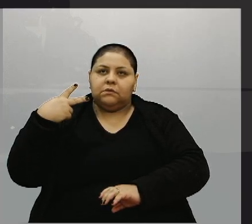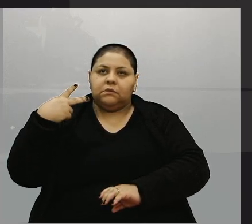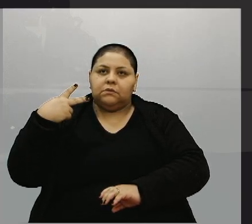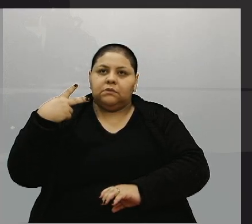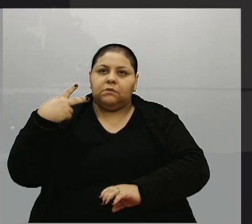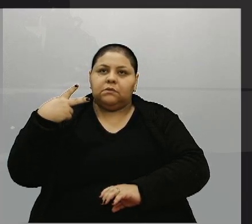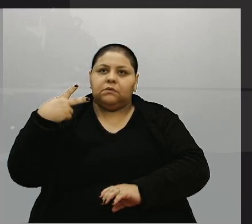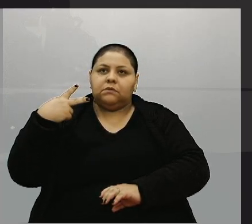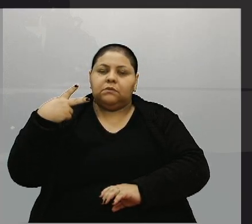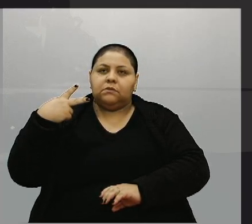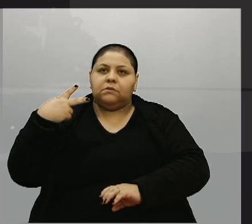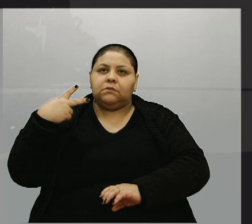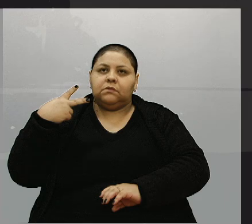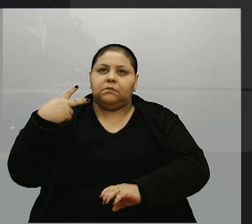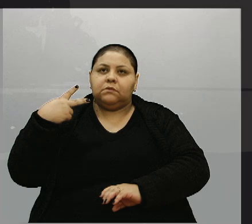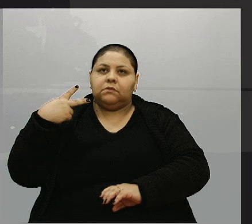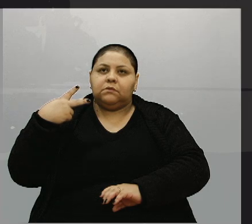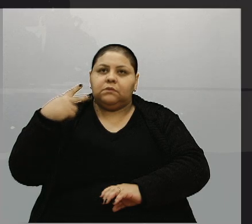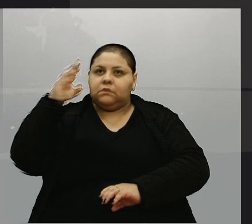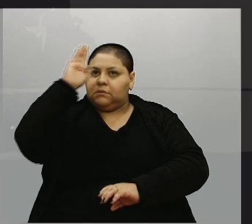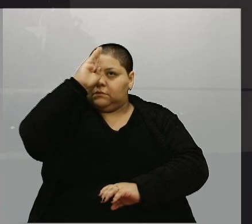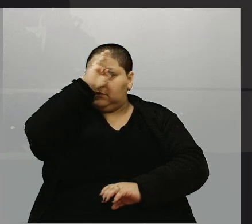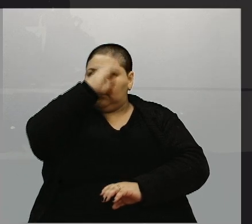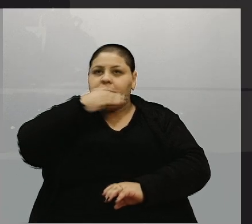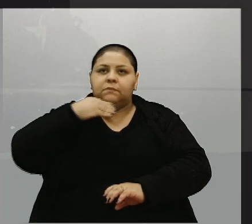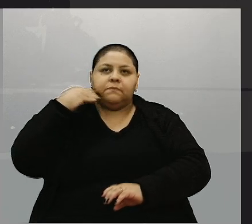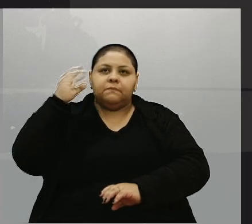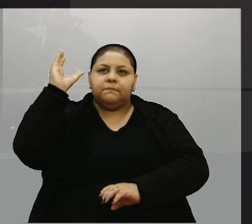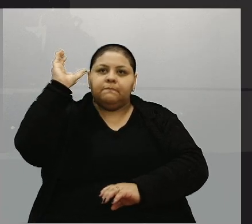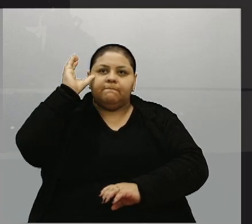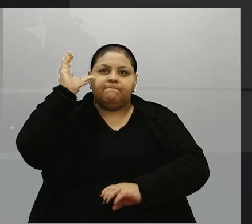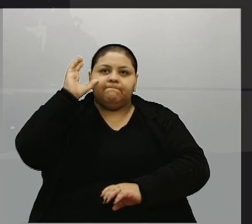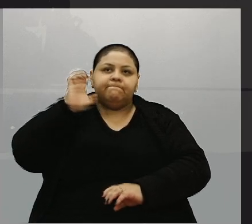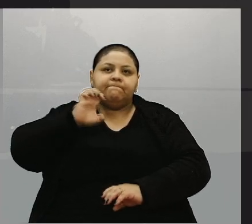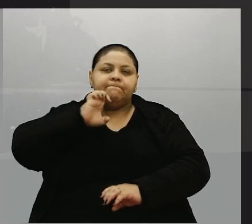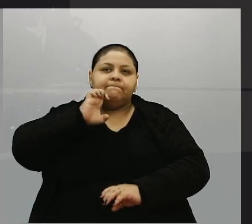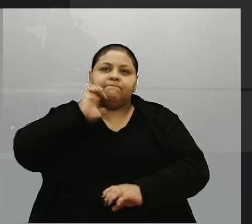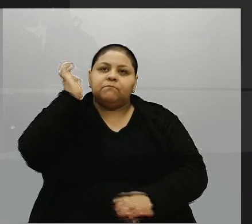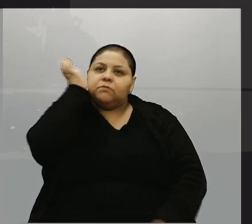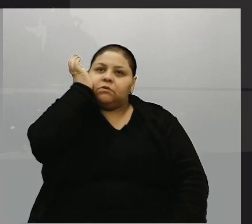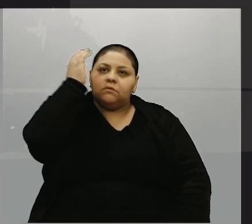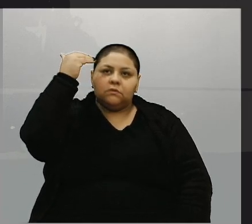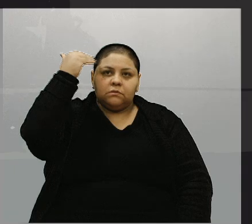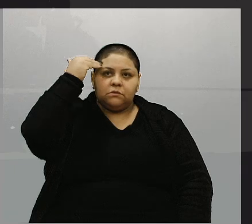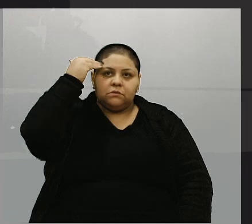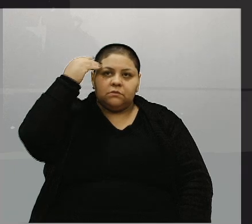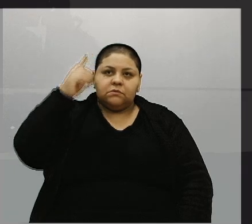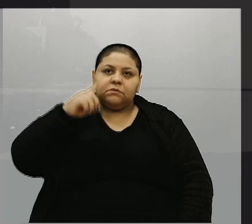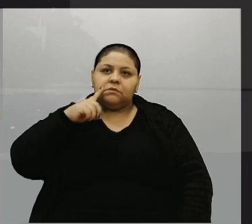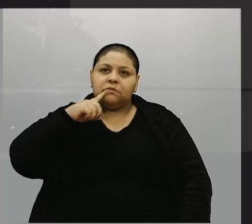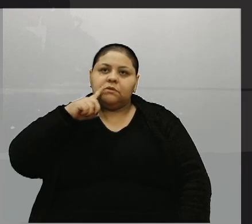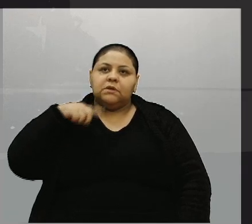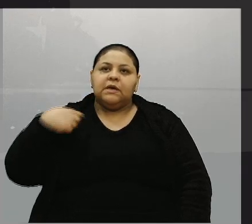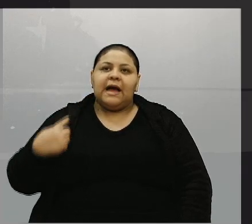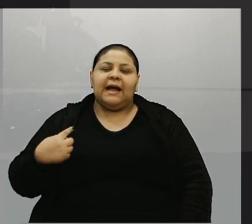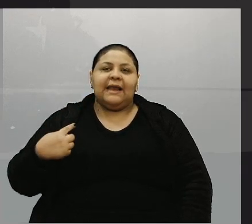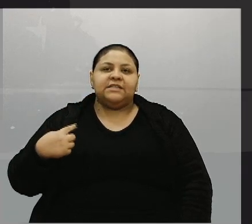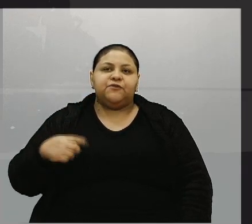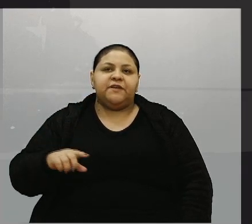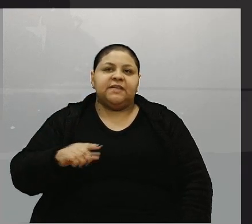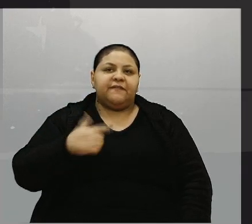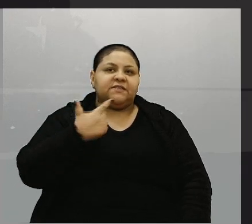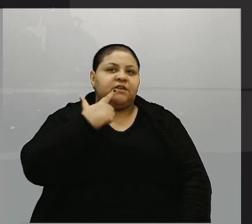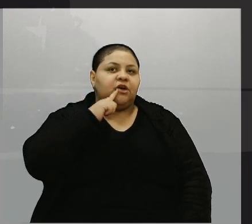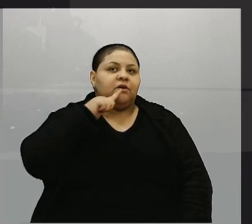vereadores Adriano brean bortola cadori Estela balardim Felipe grem glad Juliano Val